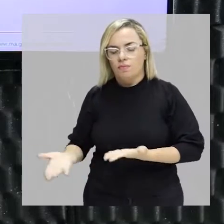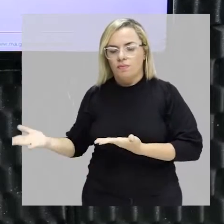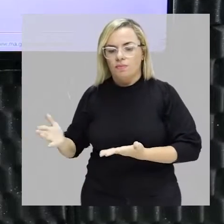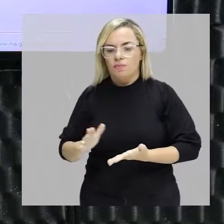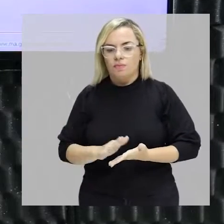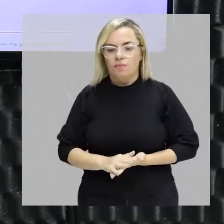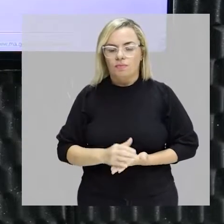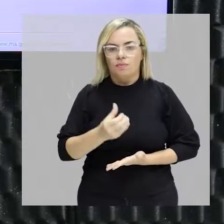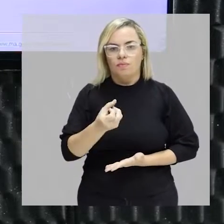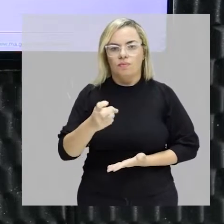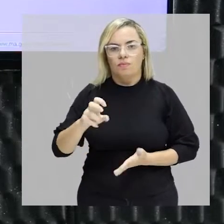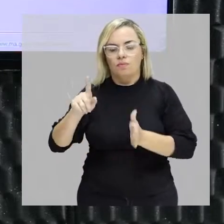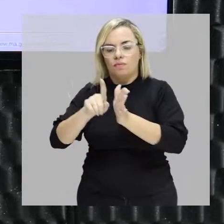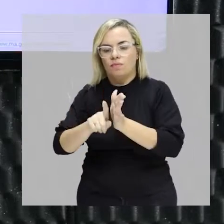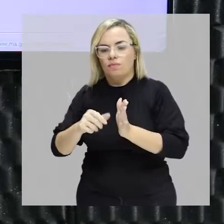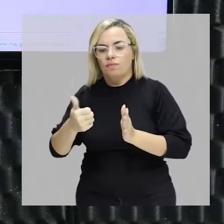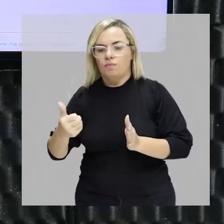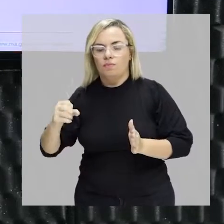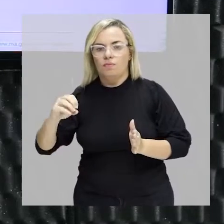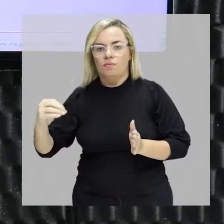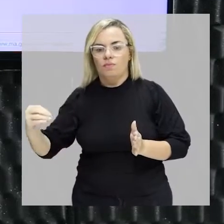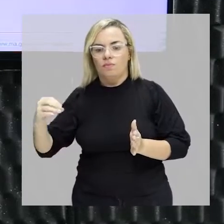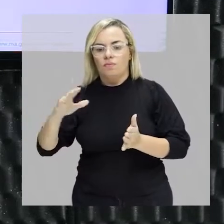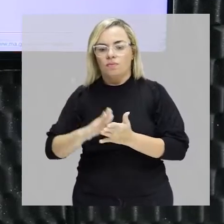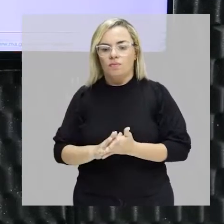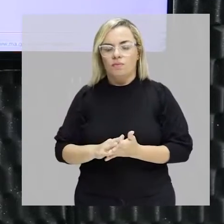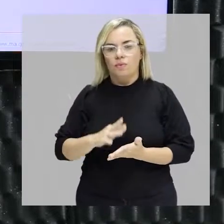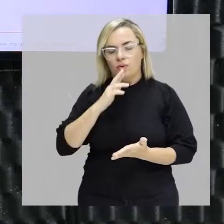de 65 menos 180 dá